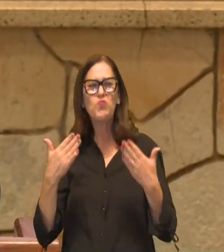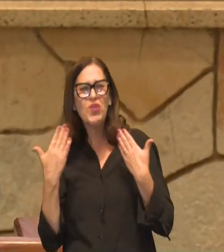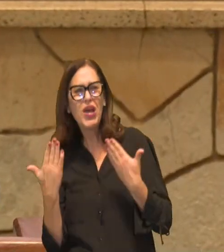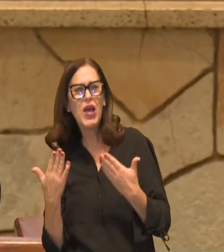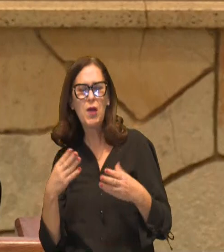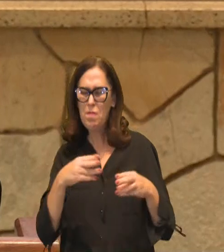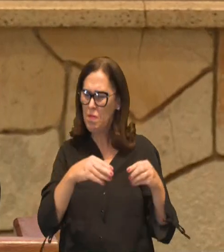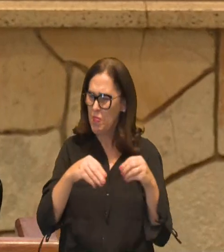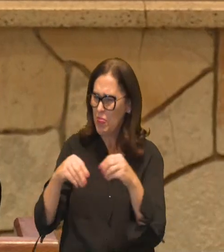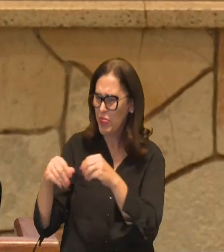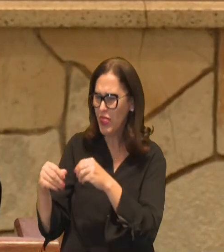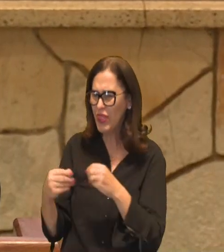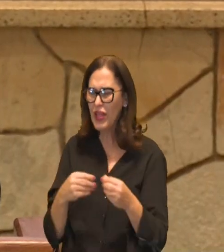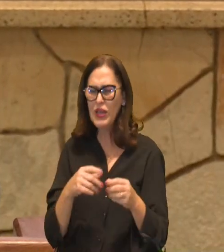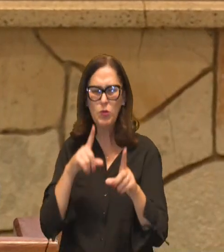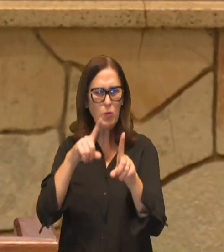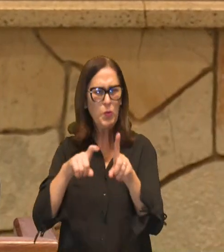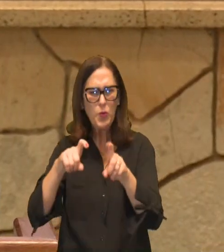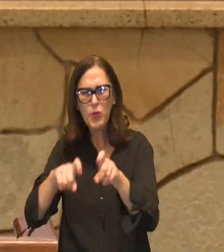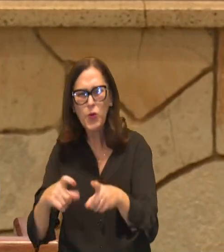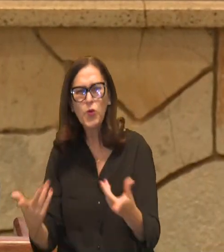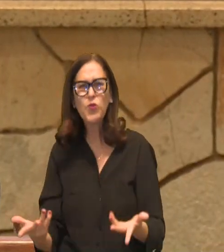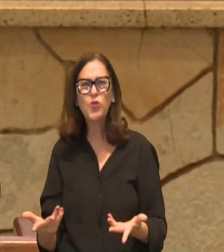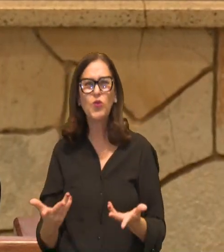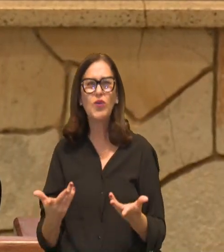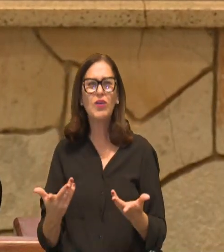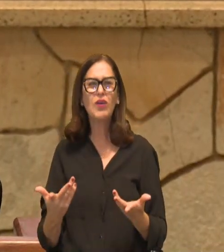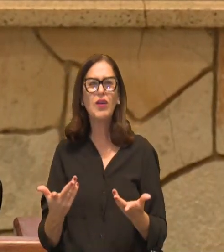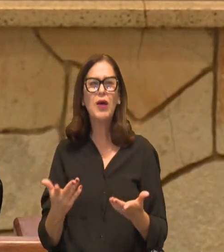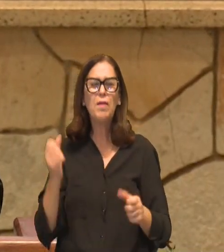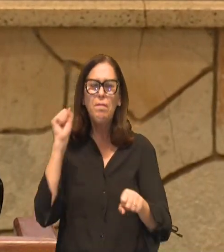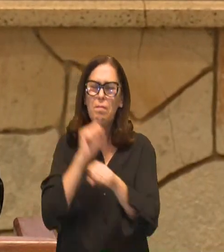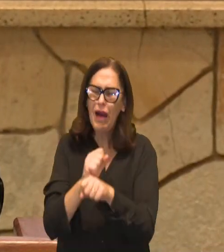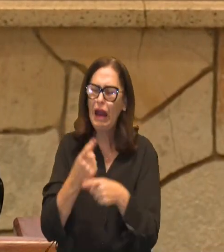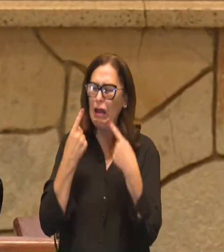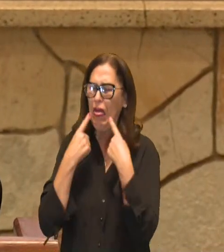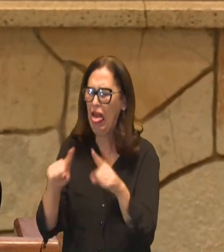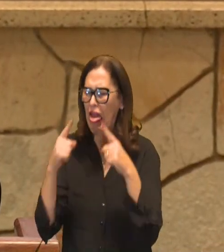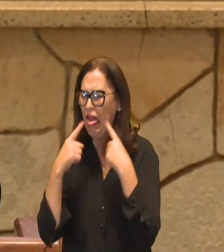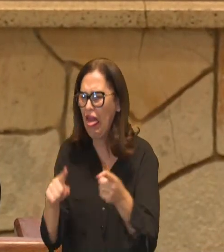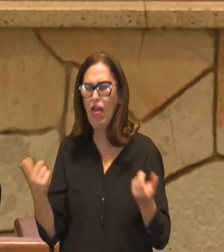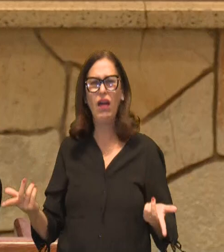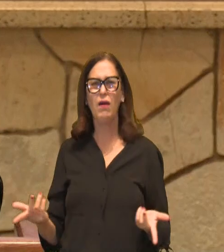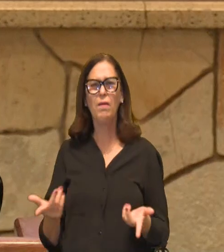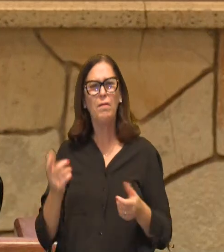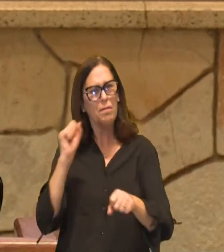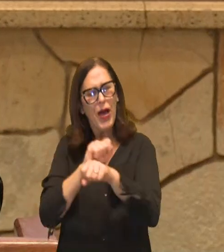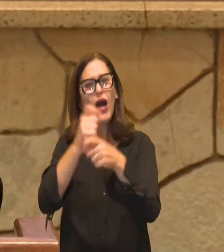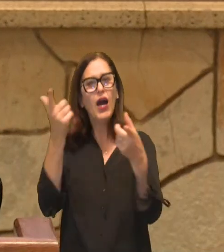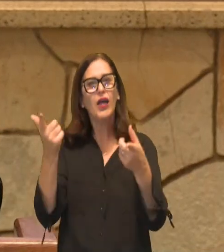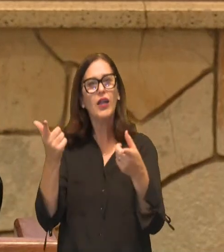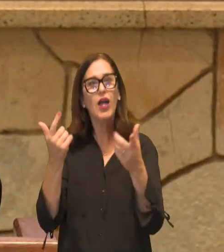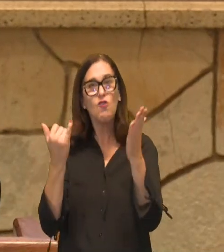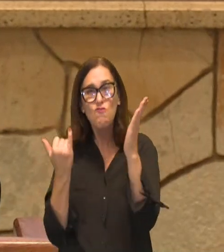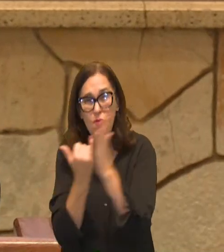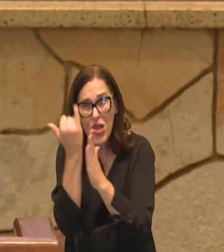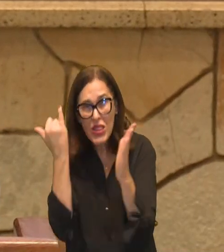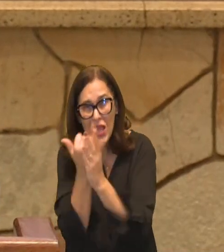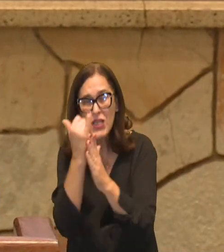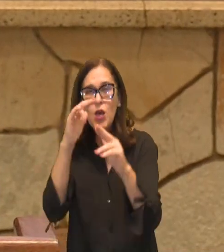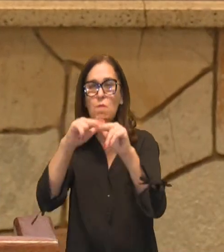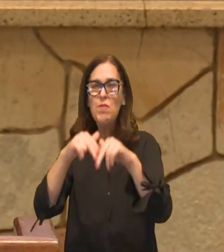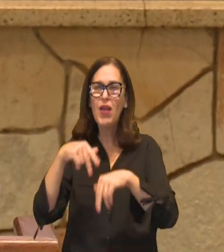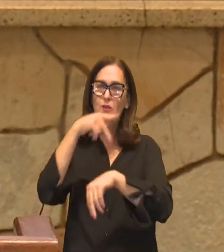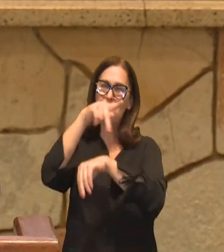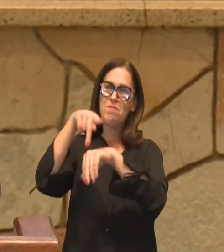solo para tudo quanto é tipo de agricultura. Paremos de lamentar, de amaldiçoar, de reclamar e intercedamos em favor da